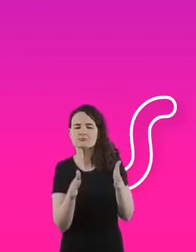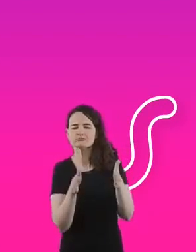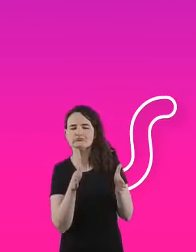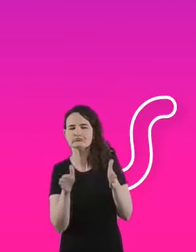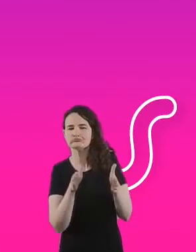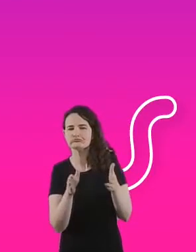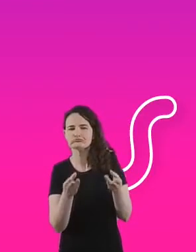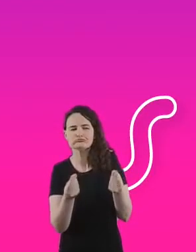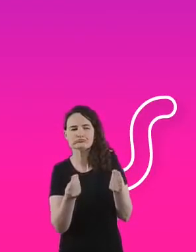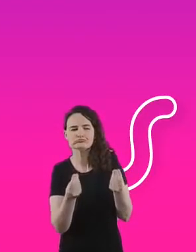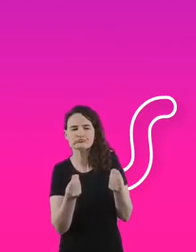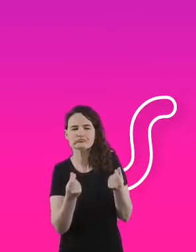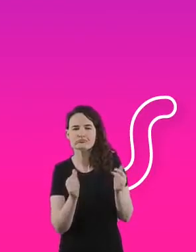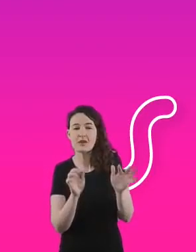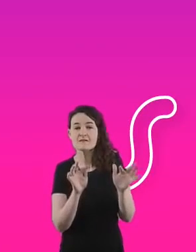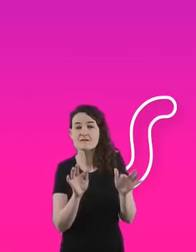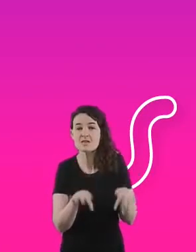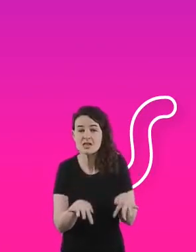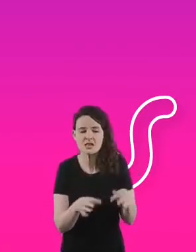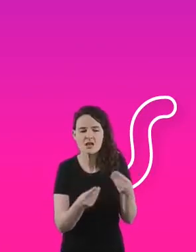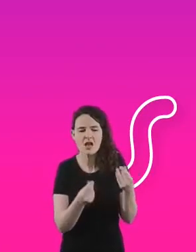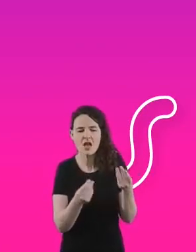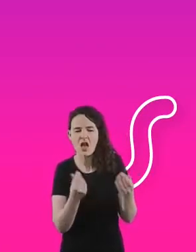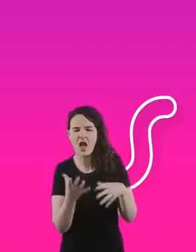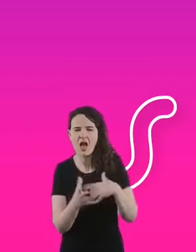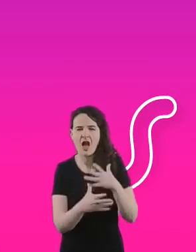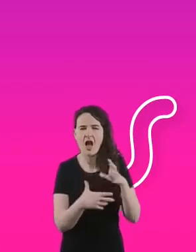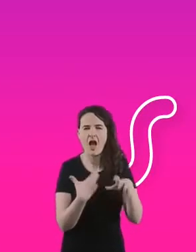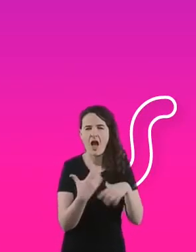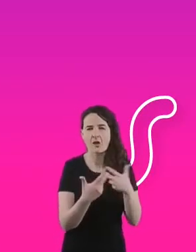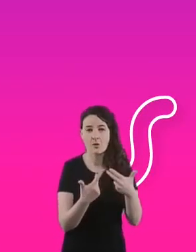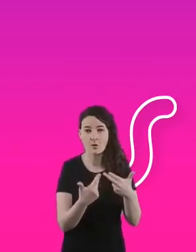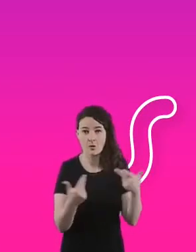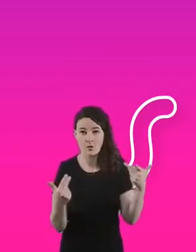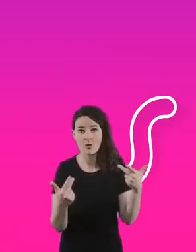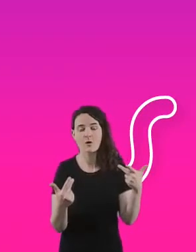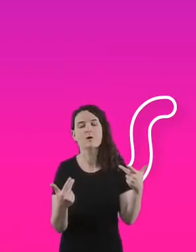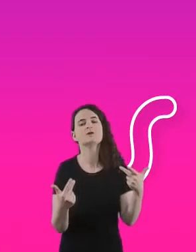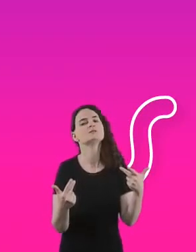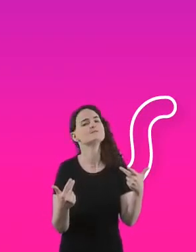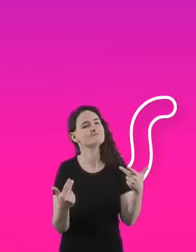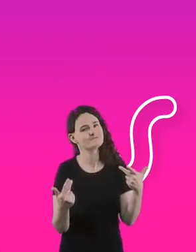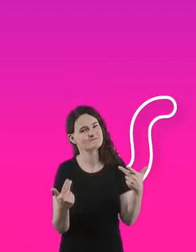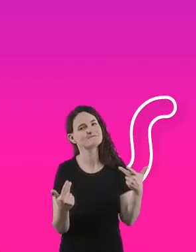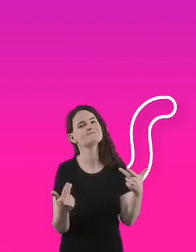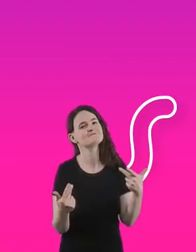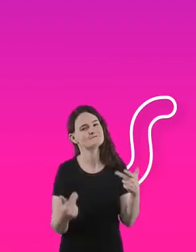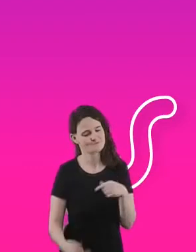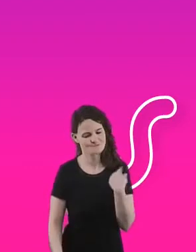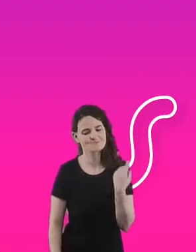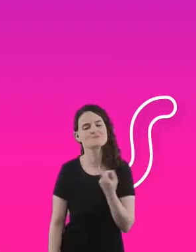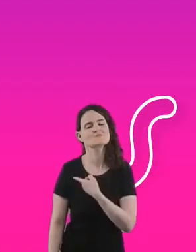tenho plena segurança de que estamos aqui reproduzindo o sentimento